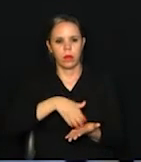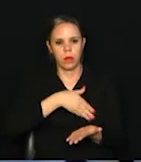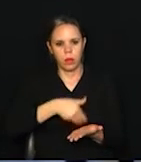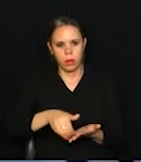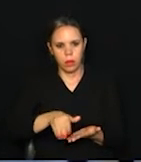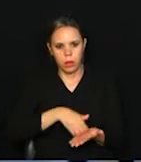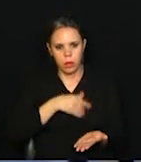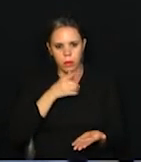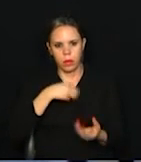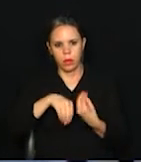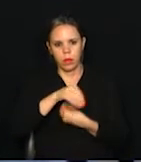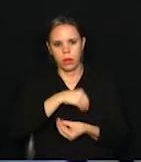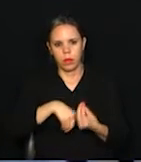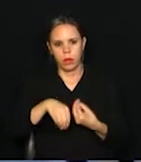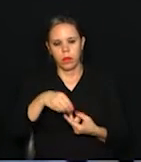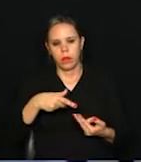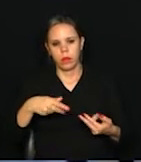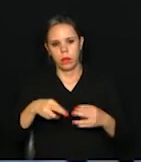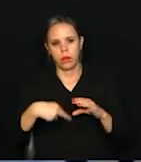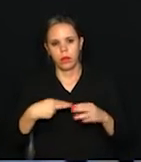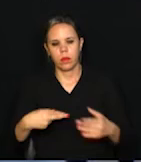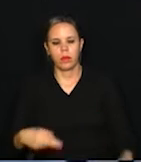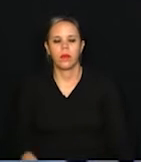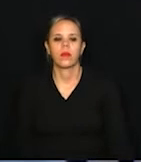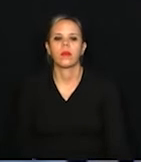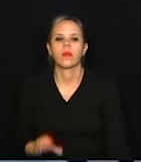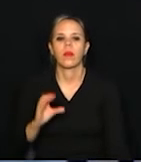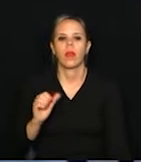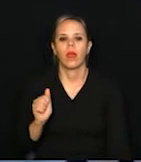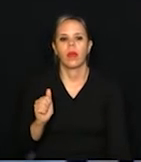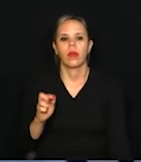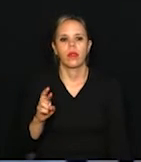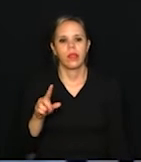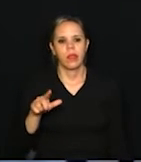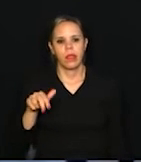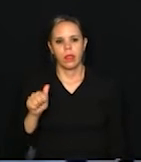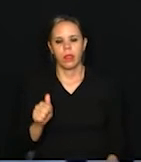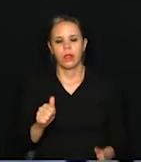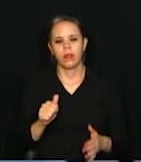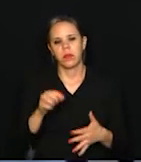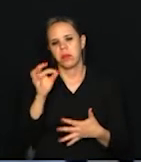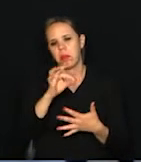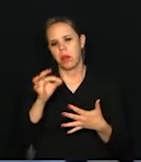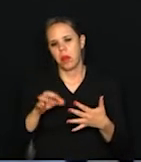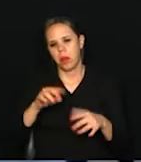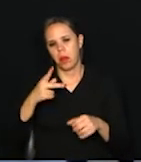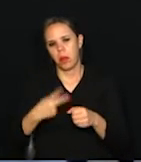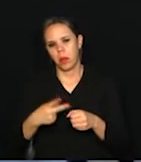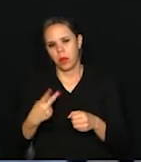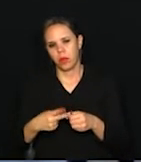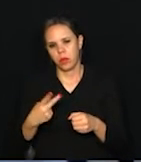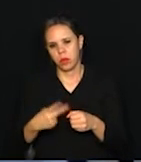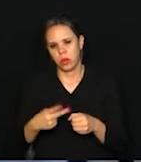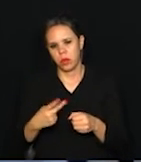de água, de resina acrílica, de solvente ou termoplástico para demarcação